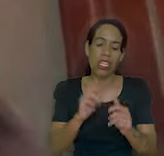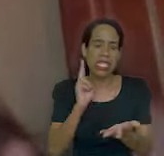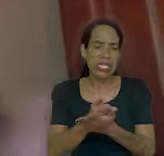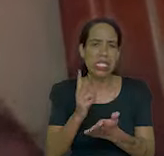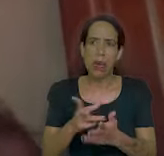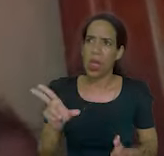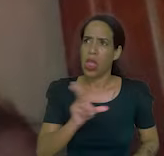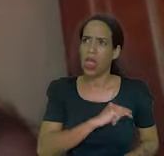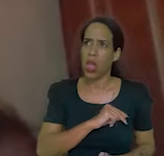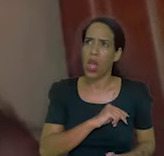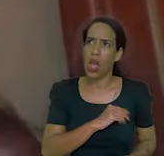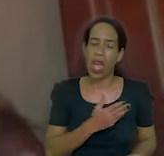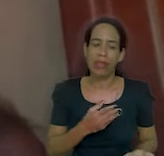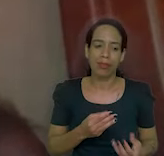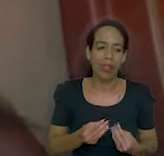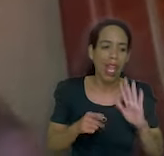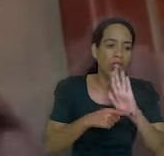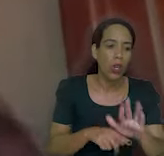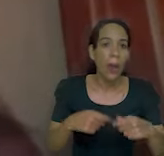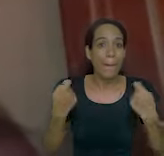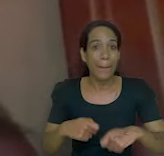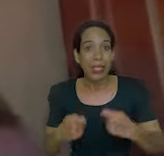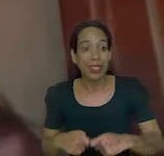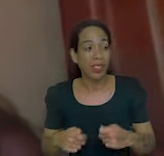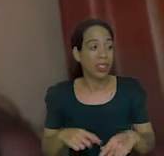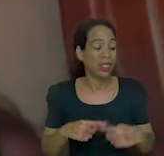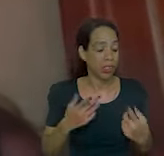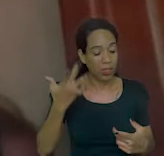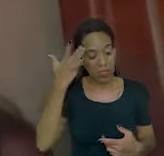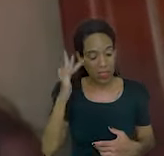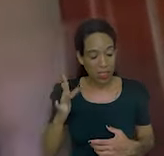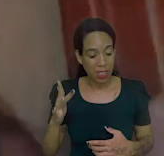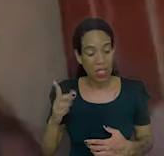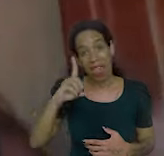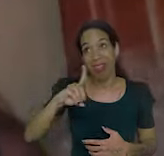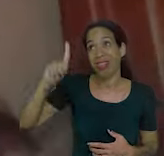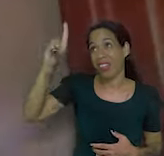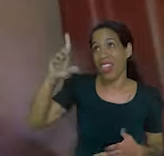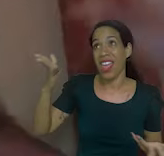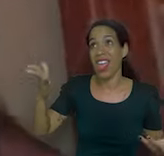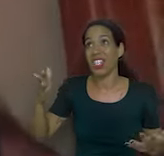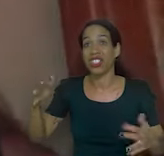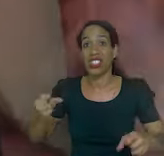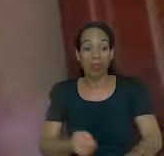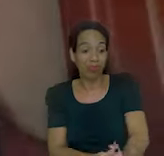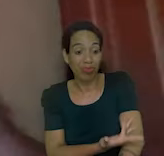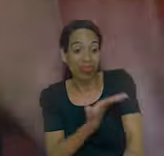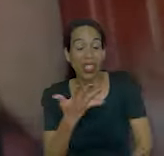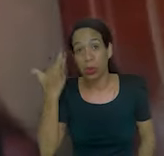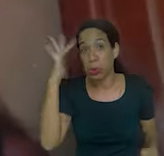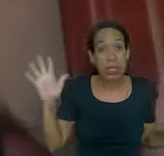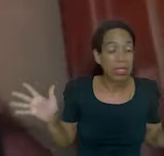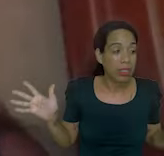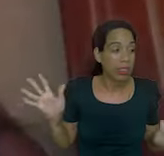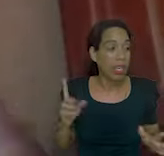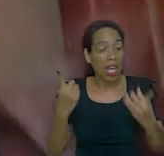sempre falo assim, nossa, Aline, me deu a mão, assim, no momento que eu mais precisava. Não sei se é coisa de Deus, se é coisa de energia, não sei o que